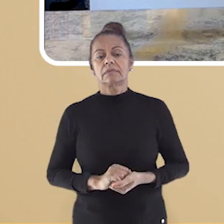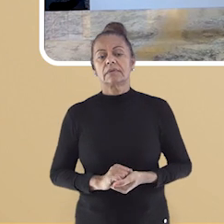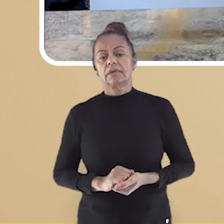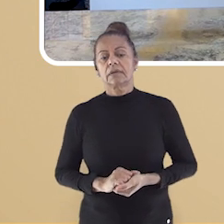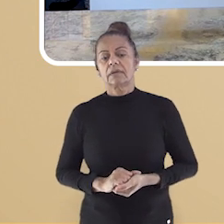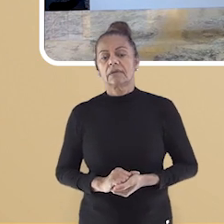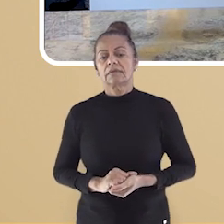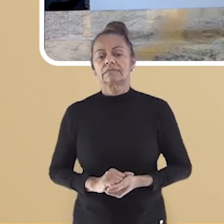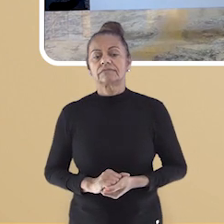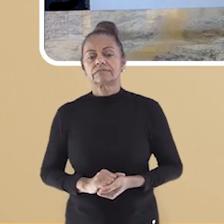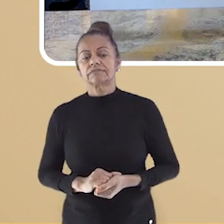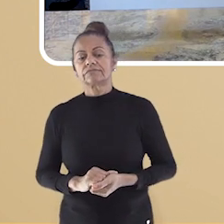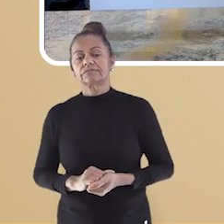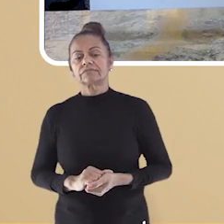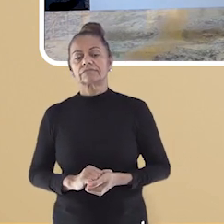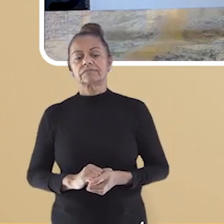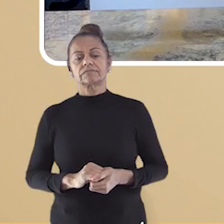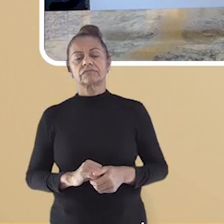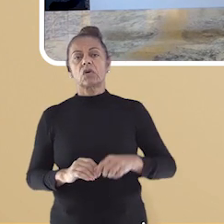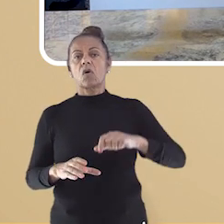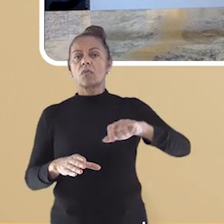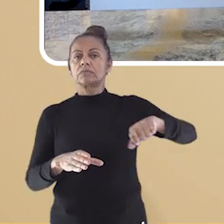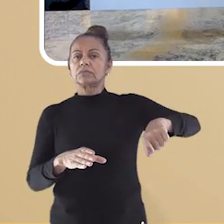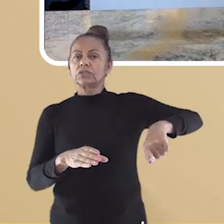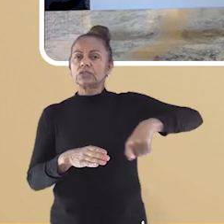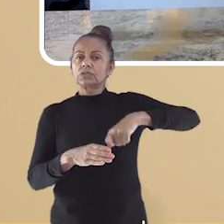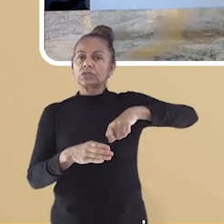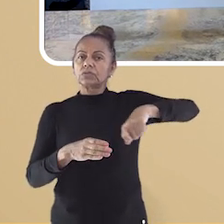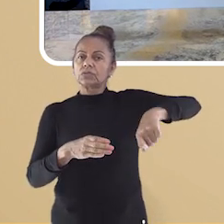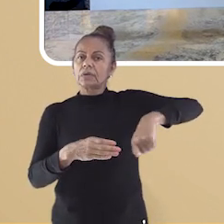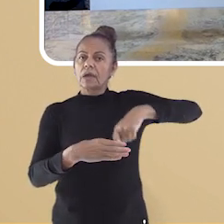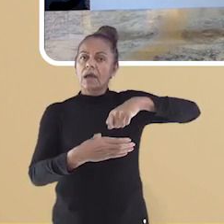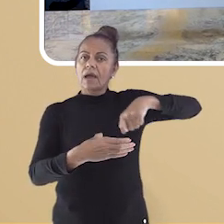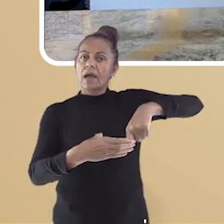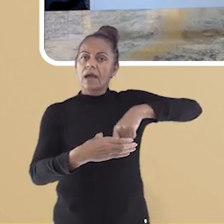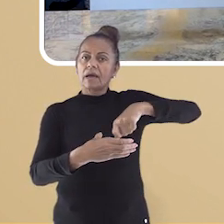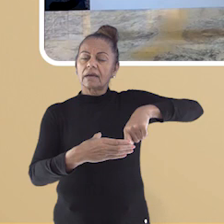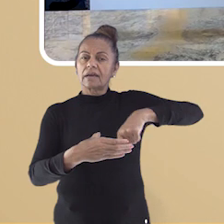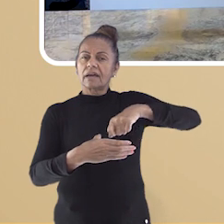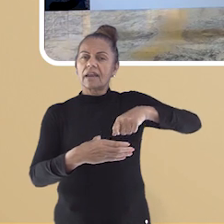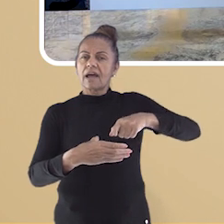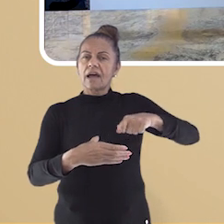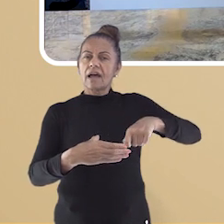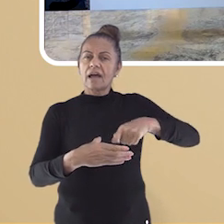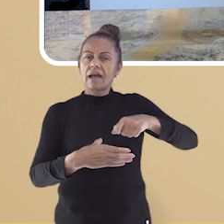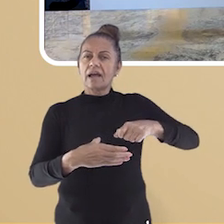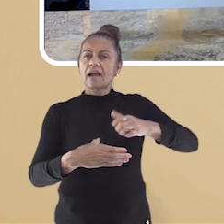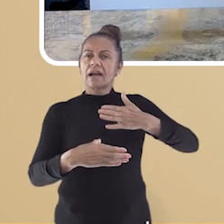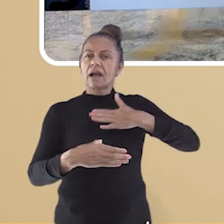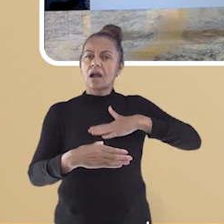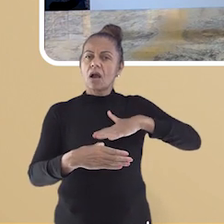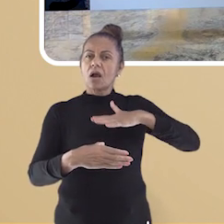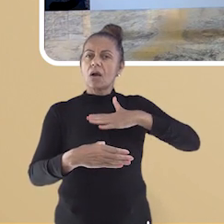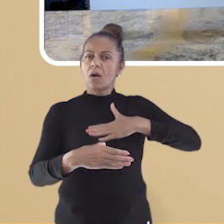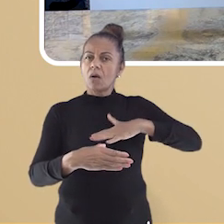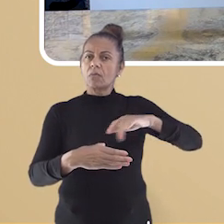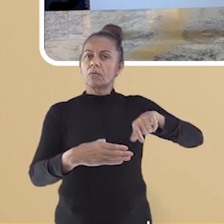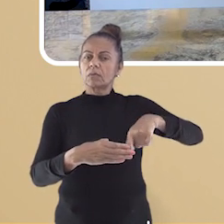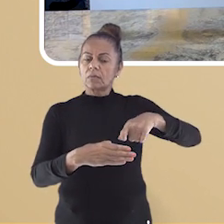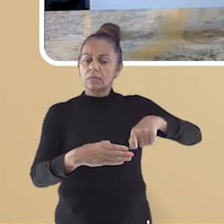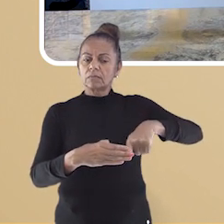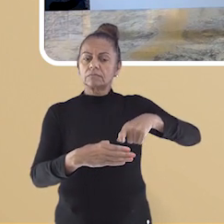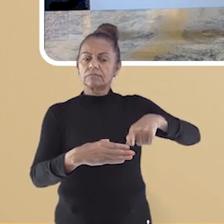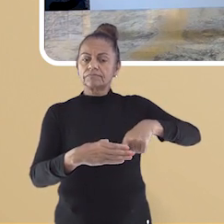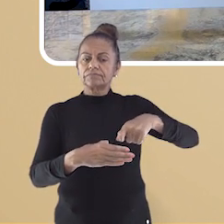poucos. E vamos misturar com o fouet, bem levemente, em ponto de